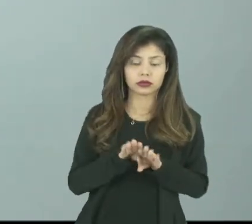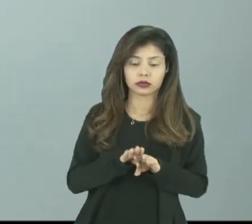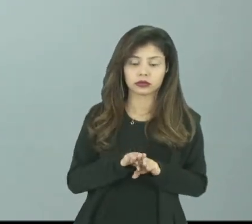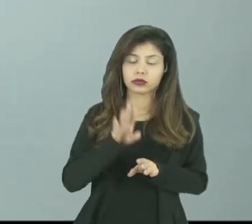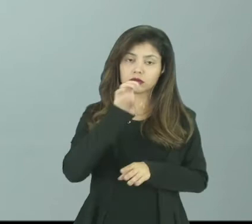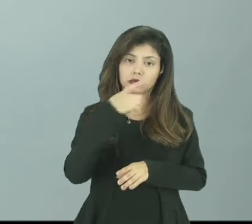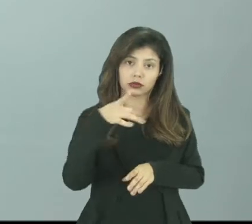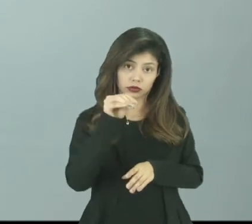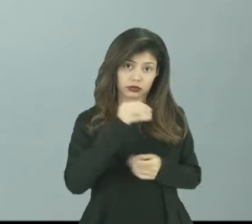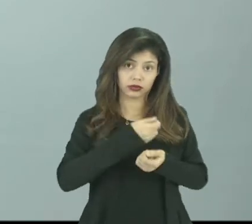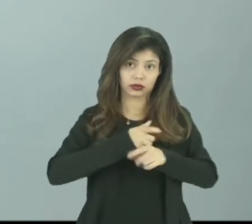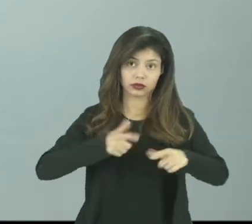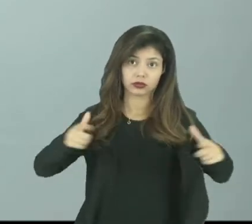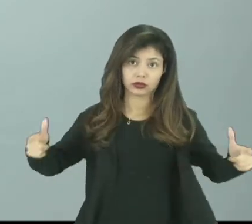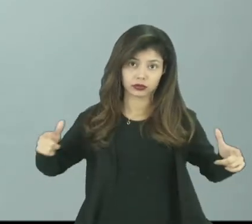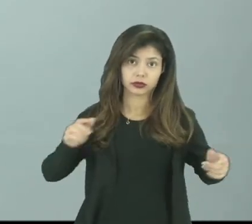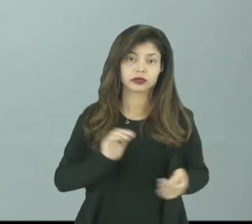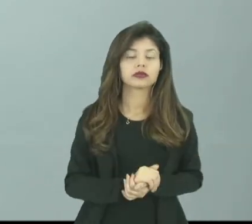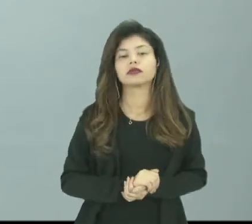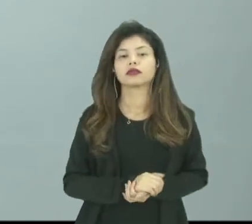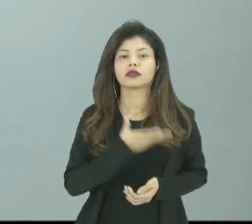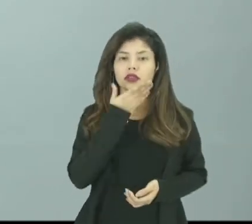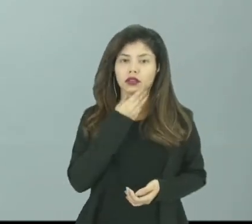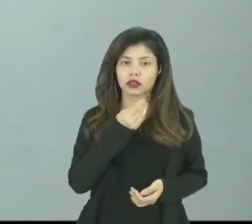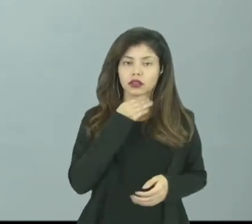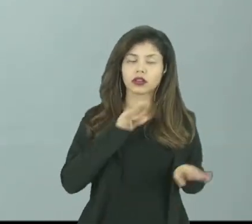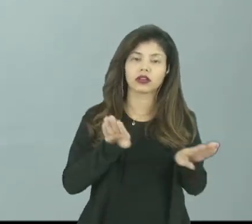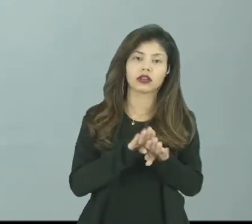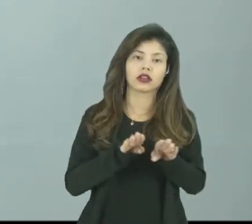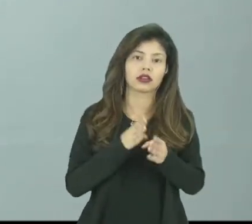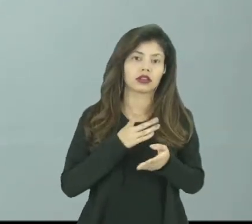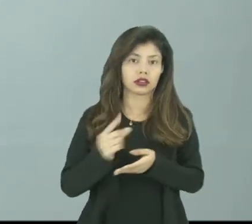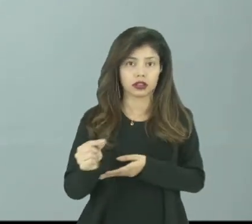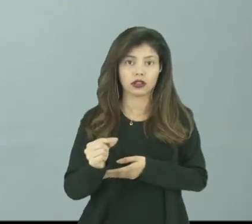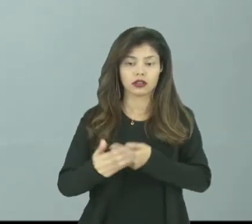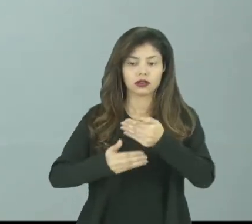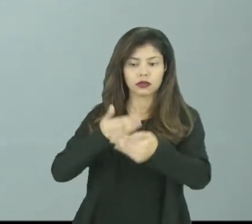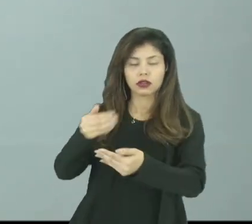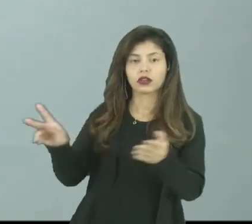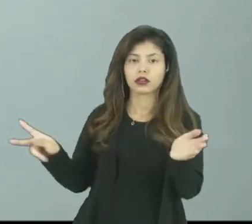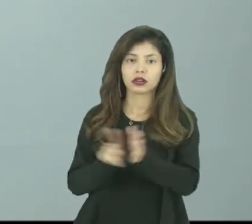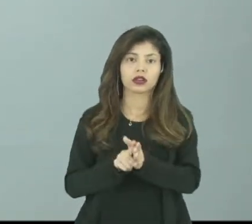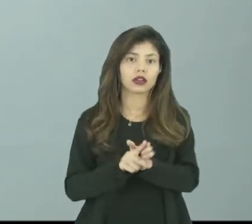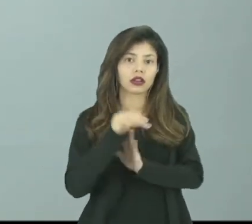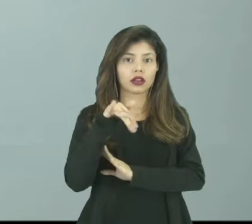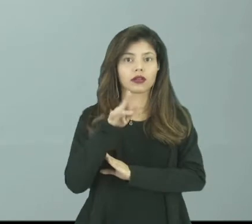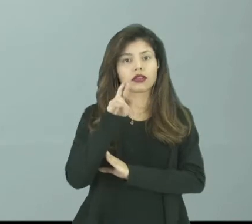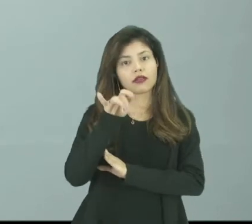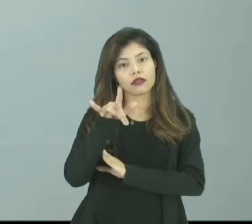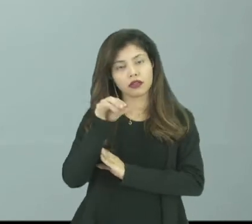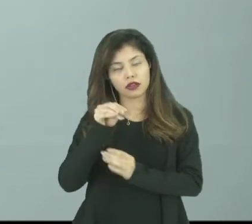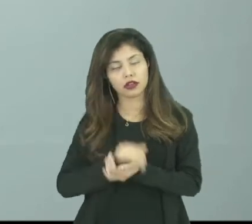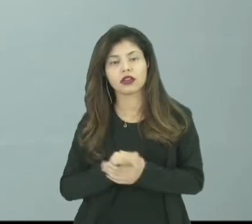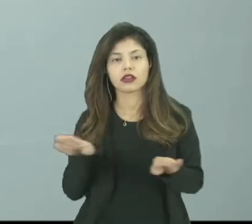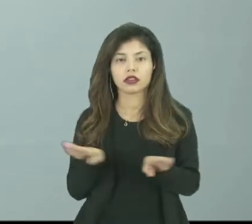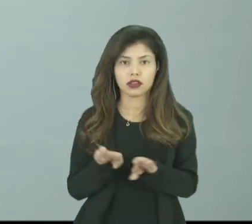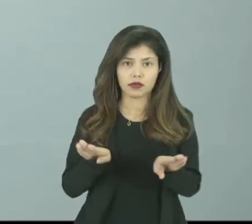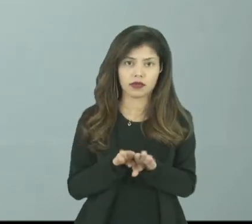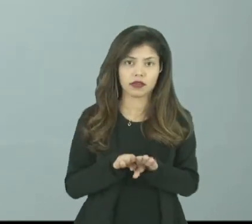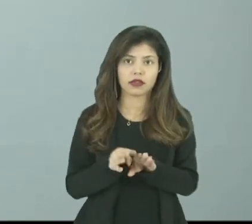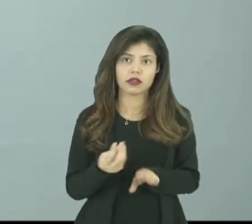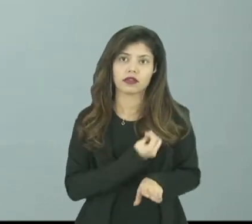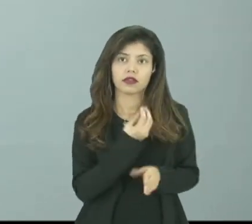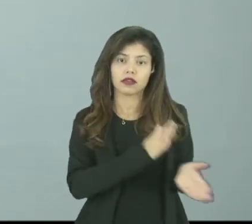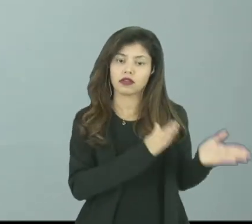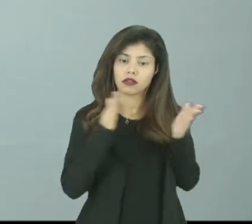muito grande, né? Ou seja, o homem saiu do processo manufatureiro e ele passou a viver em sociedade